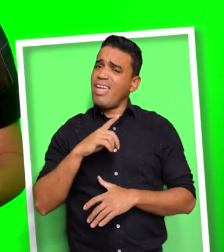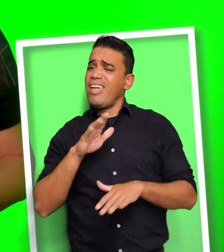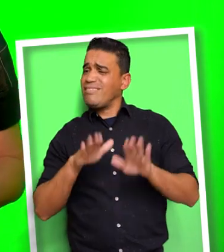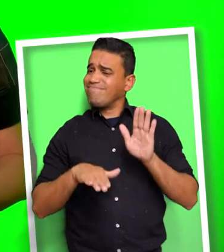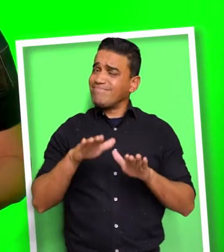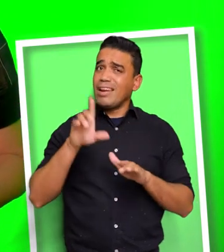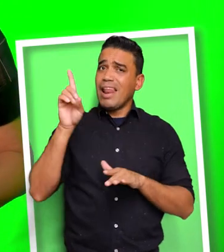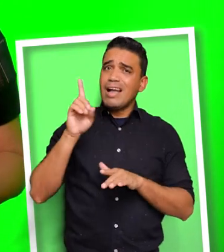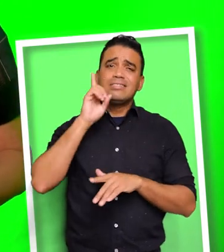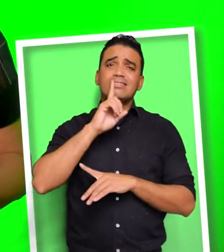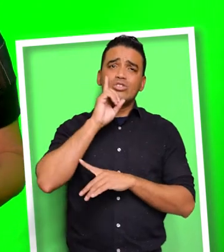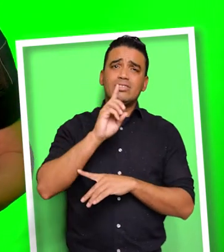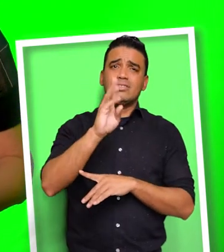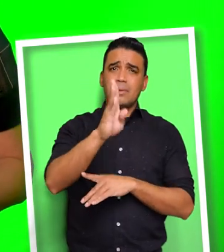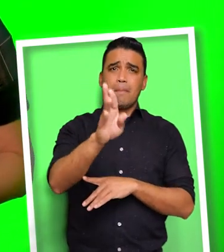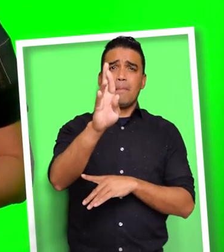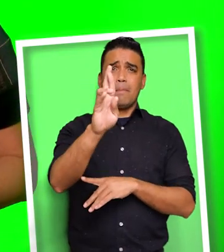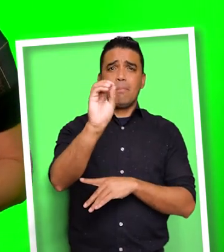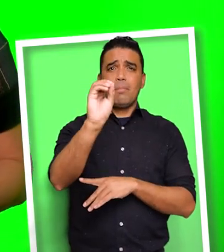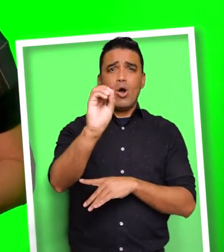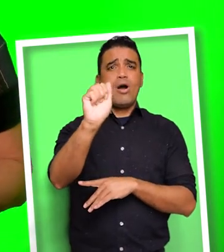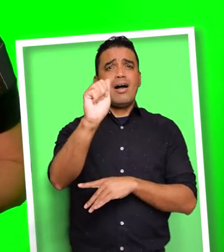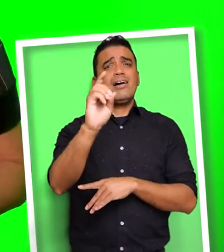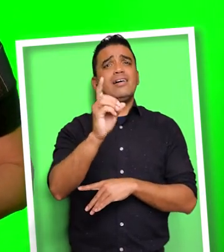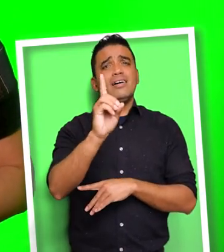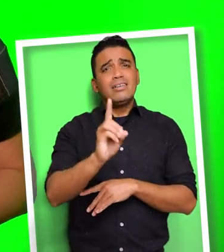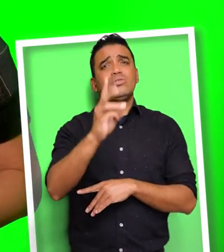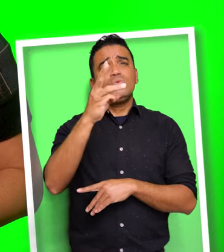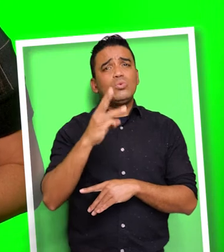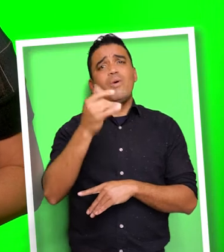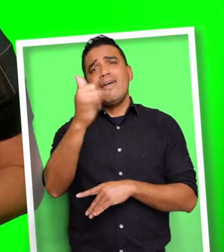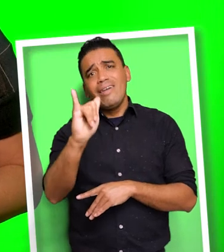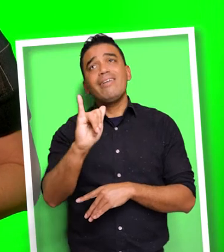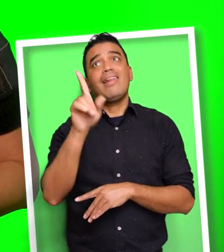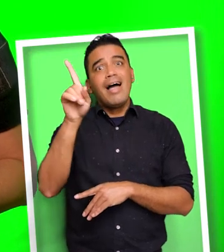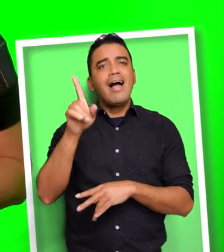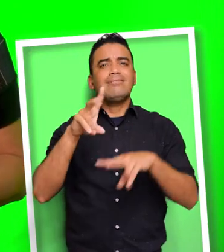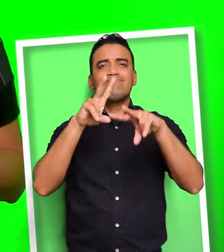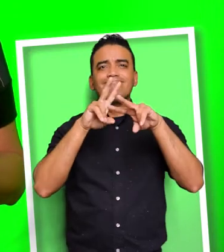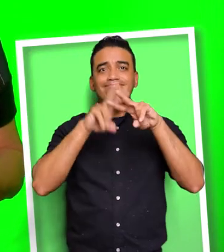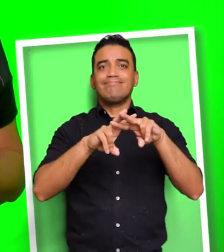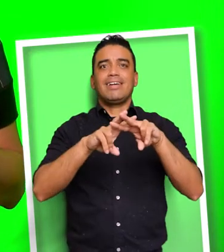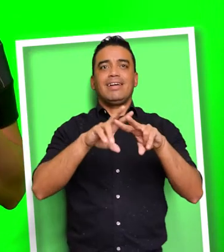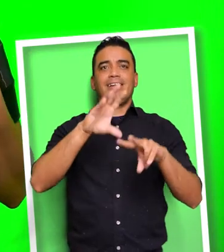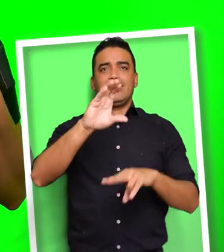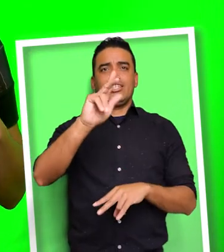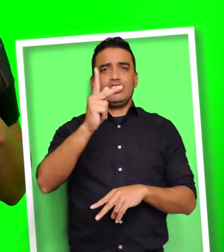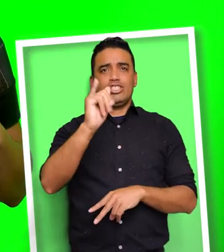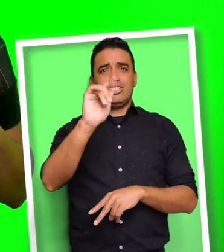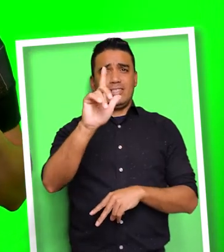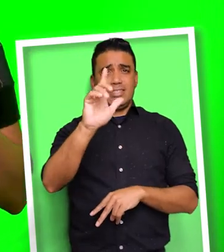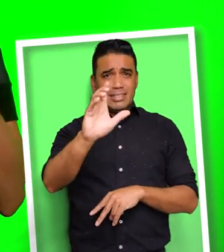exceções na Broadway que eu acho genial. É a cena da cadeia em Chicago, quando a personagem